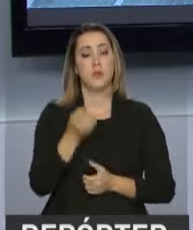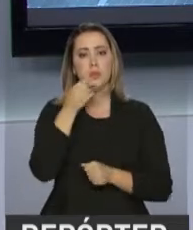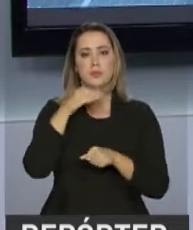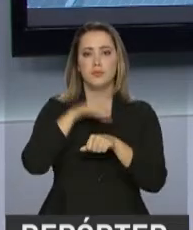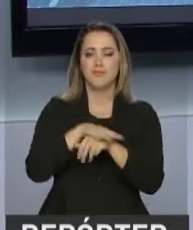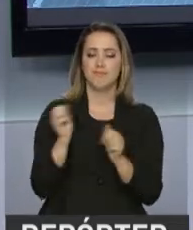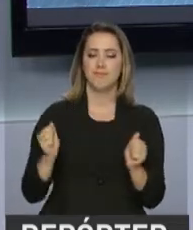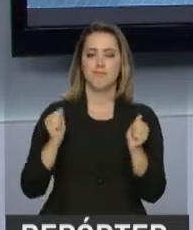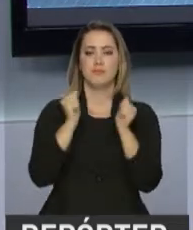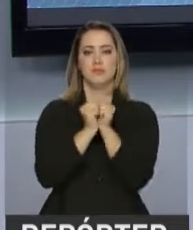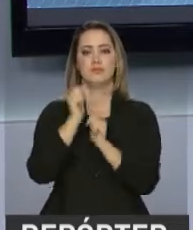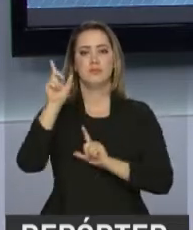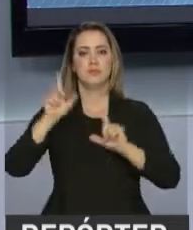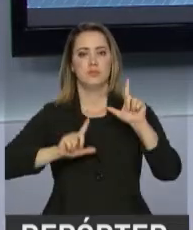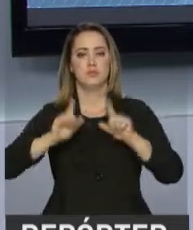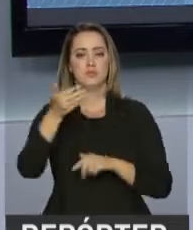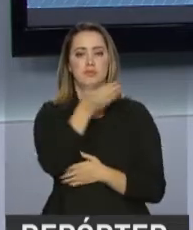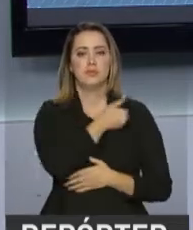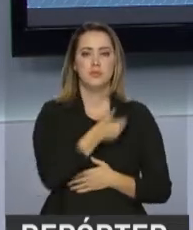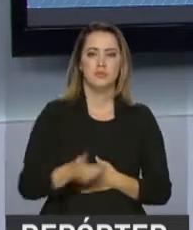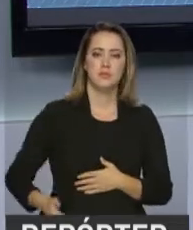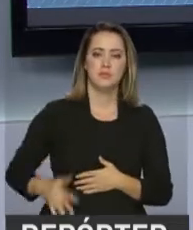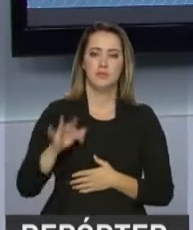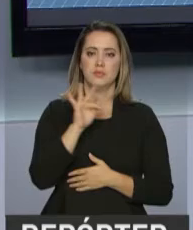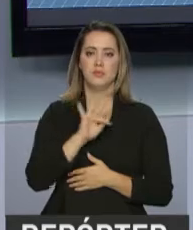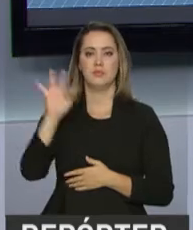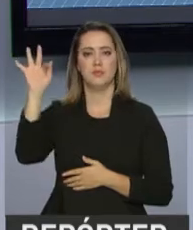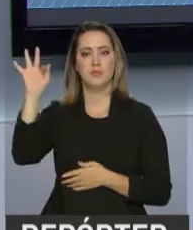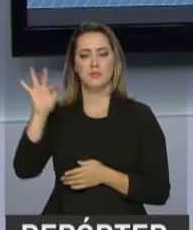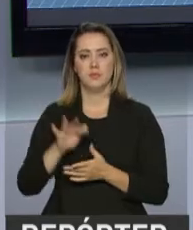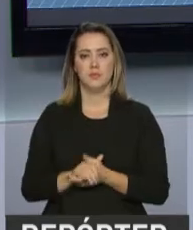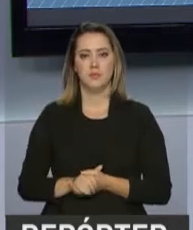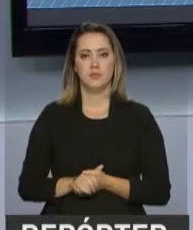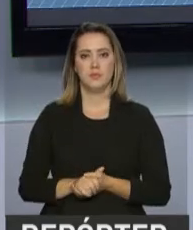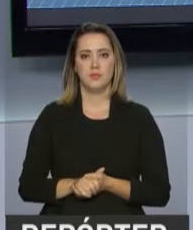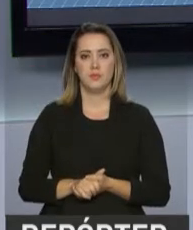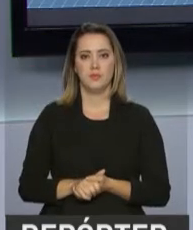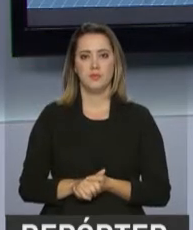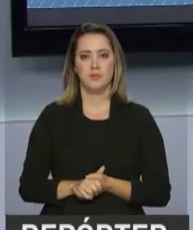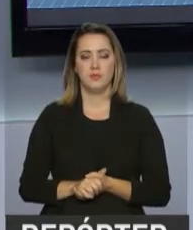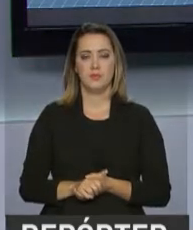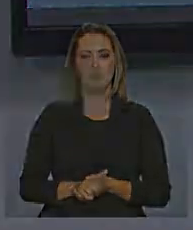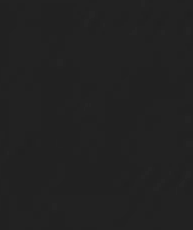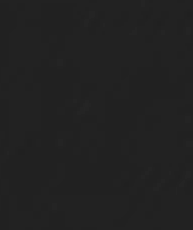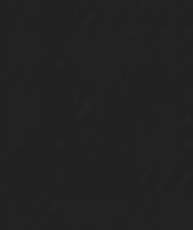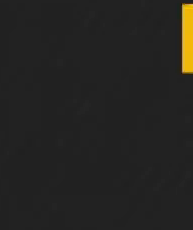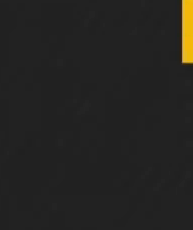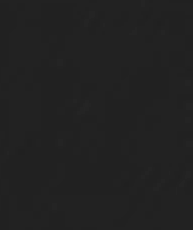Uma boa noite para você e continue com a gente aqui na NBR, a TV do Governo Federal.